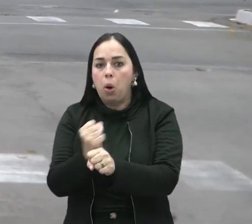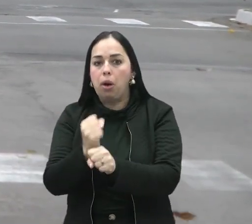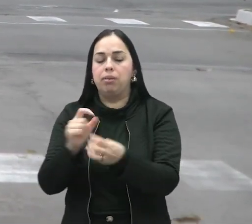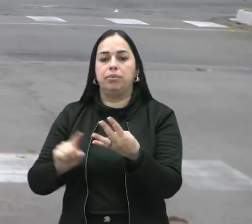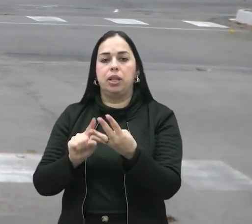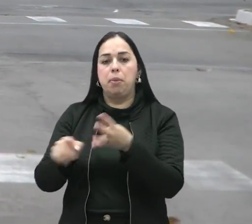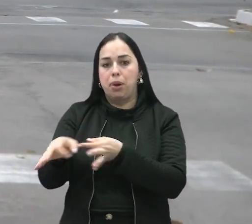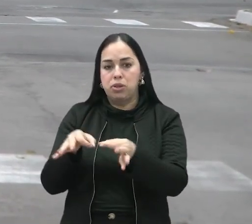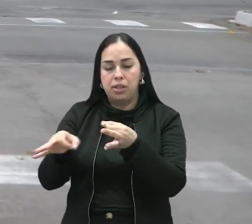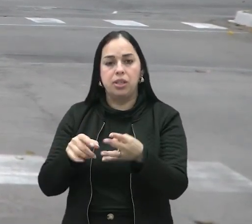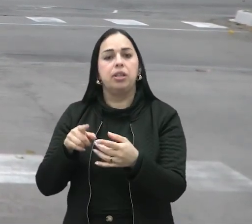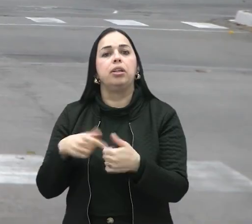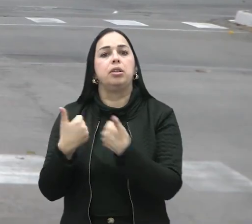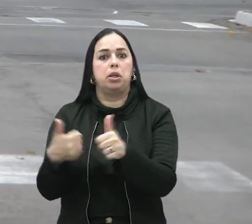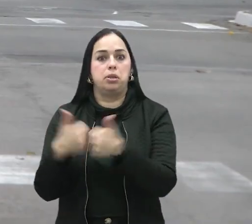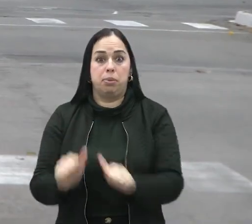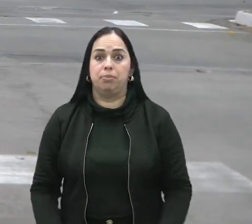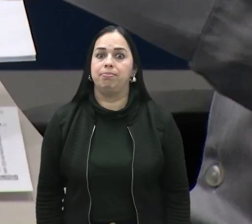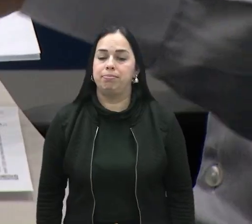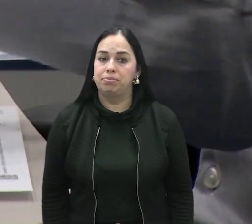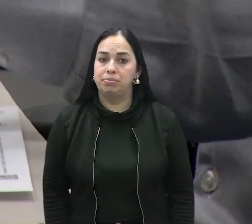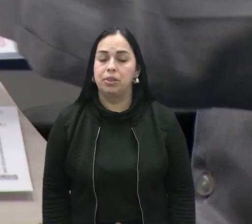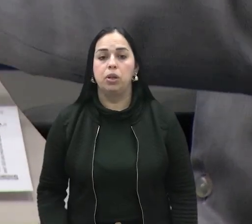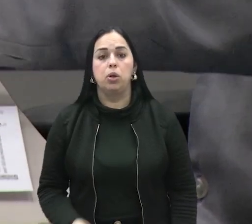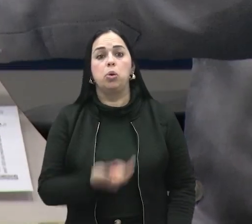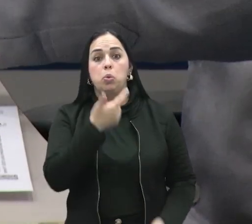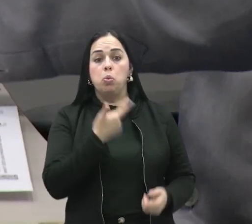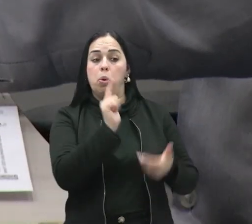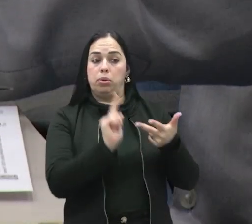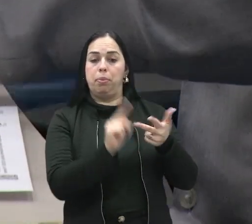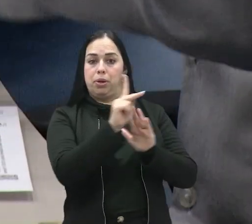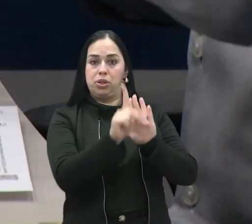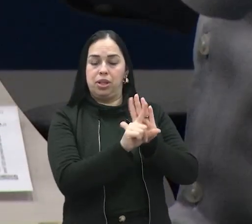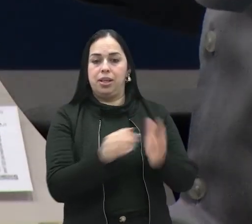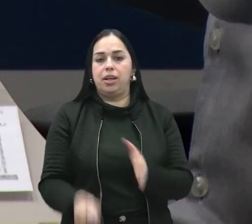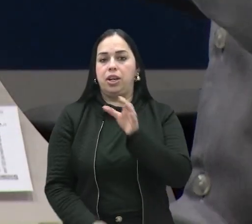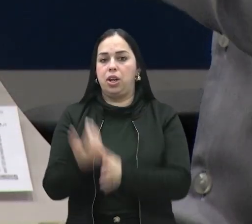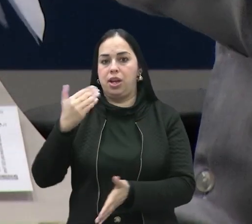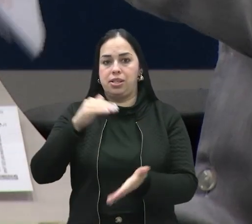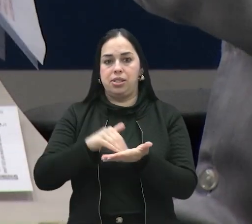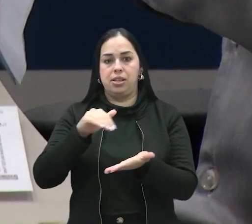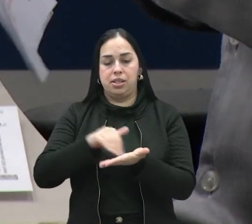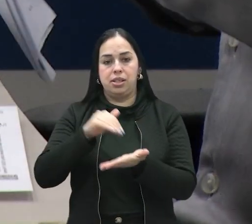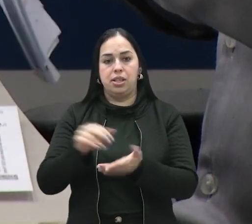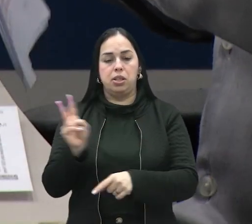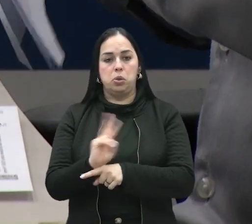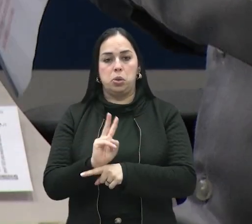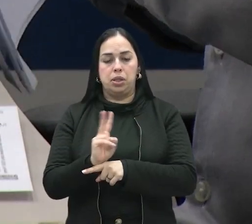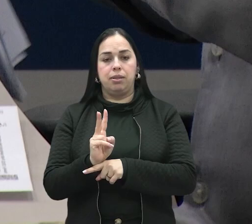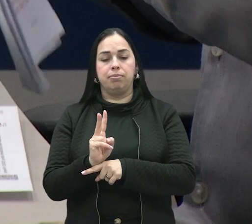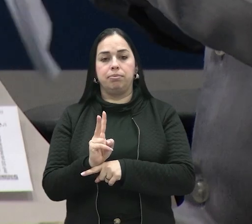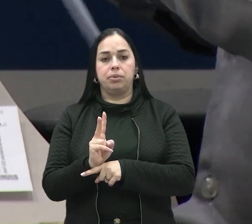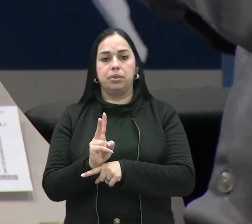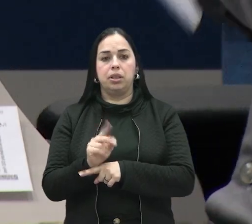projetos viários e transportes públicos. Um outro projeto cria a Secretaria de Governança e institui